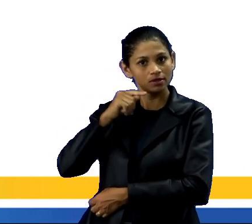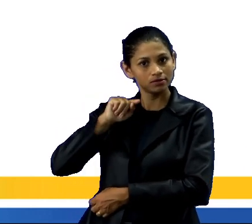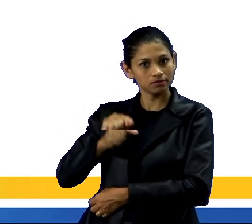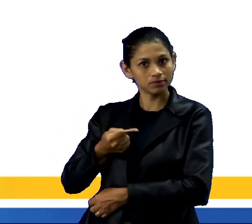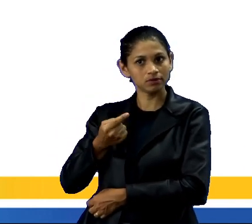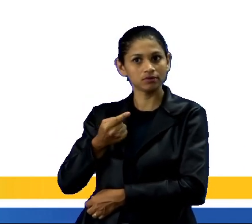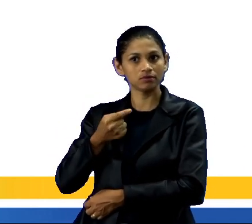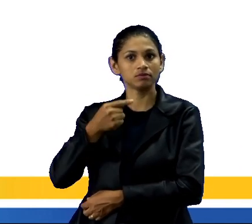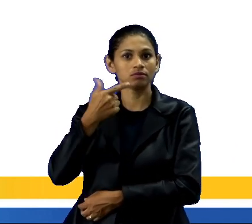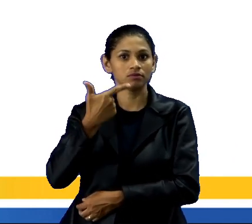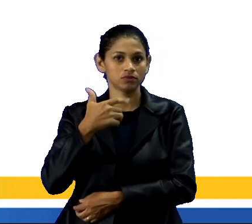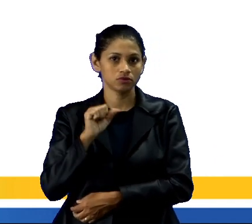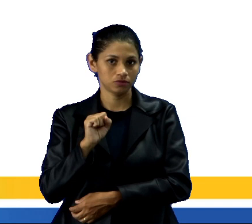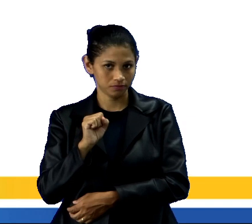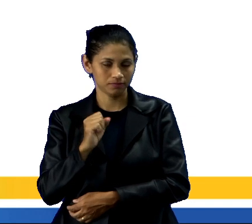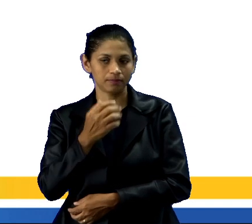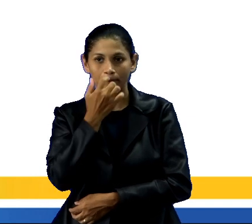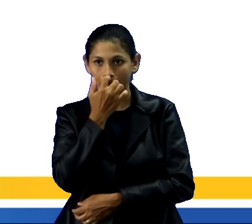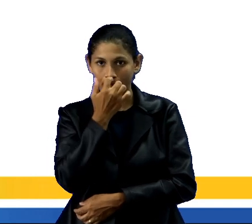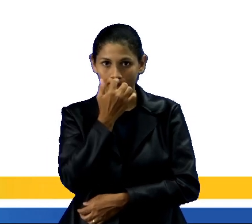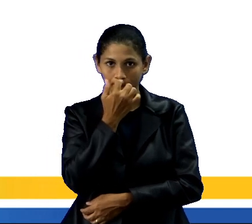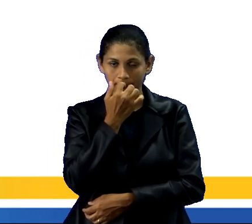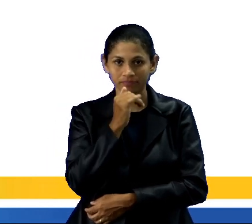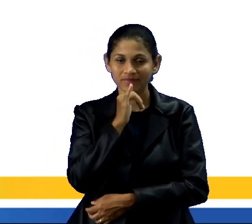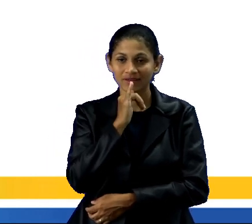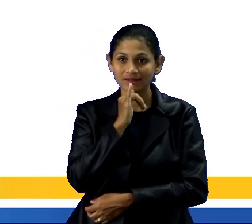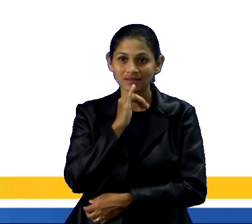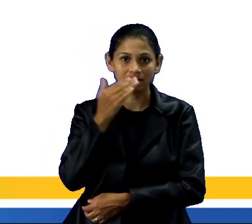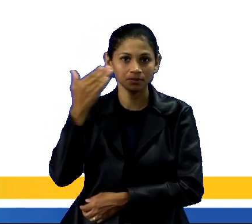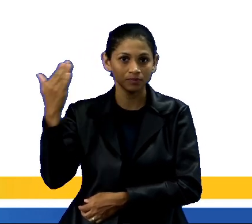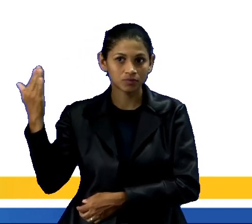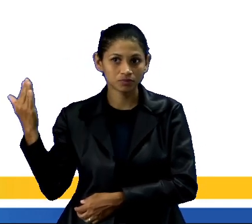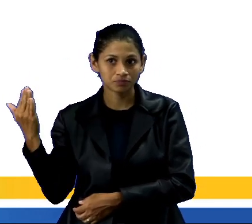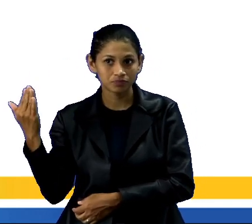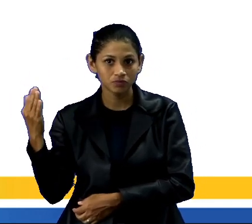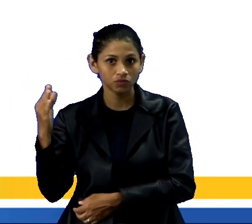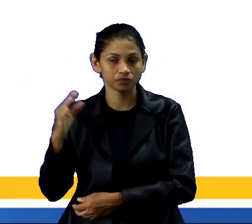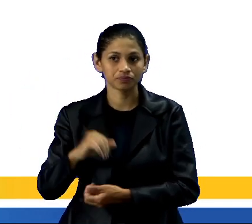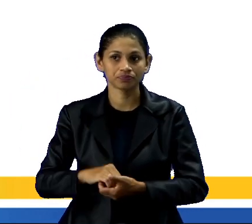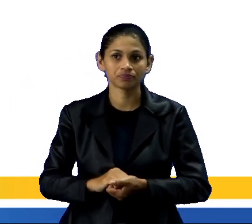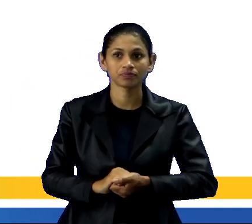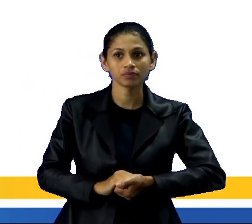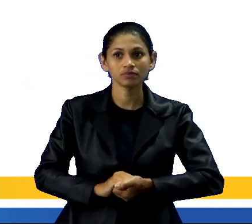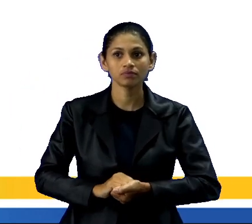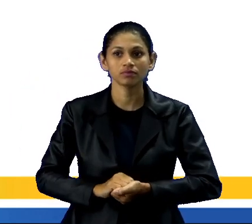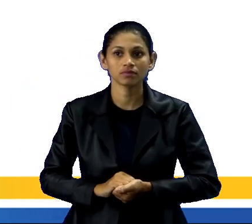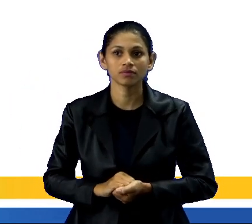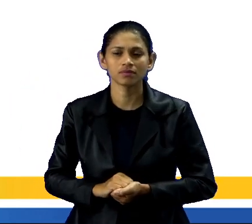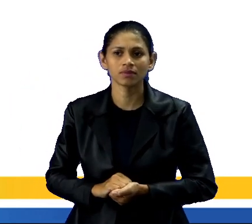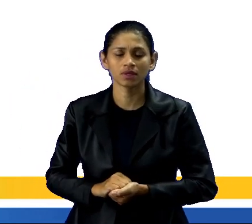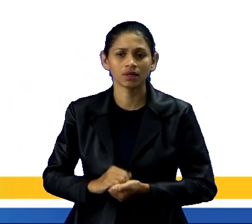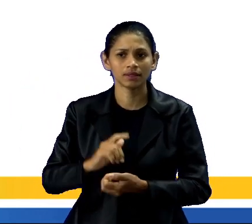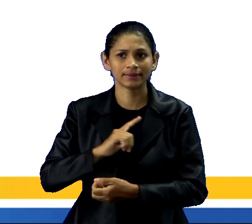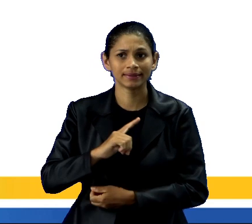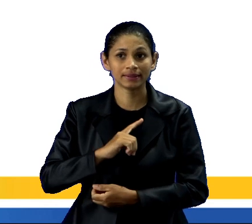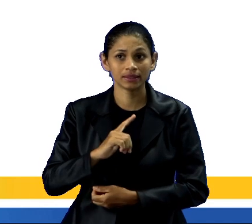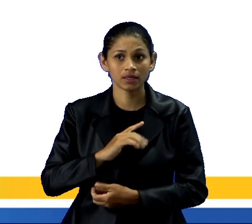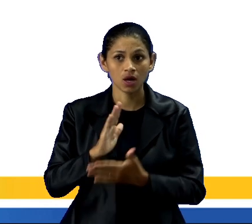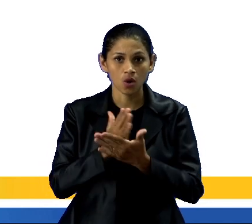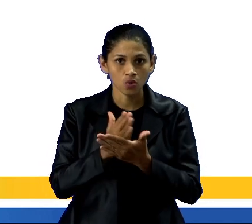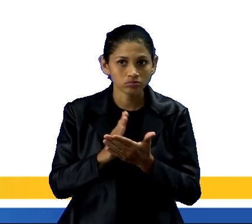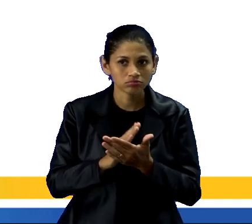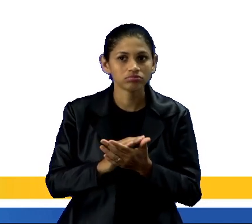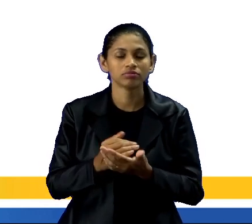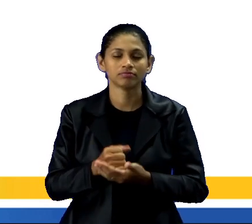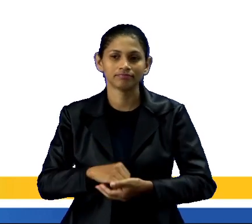3,28. Nós temos o exemplo do lado de subtração para a gente gravar mais um pouquinho. Olha